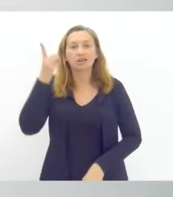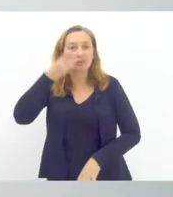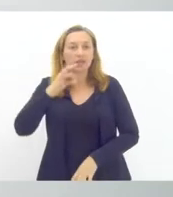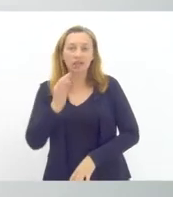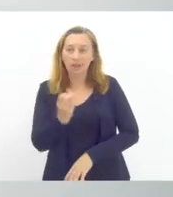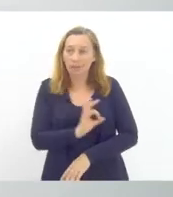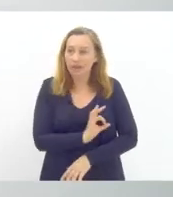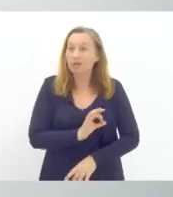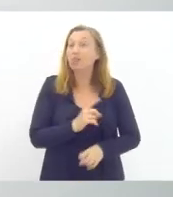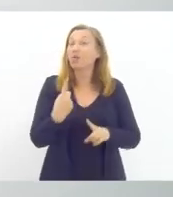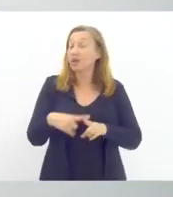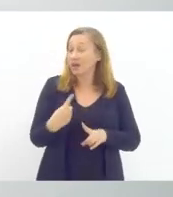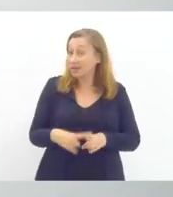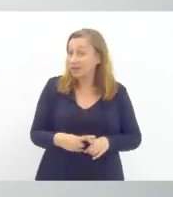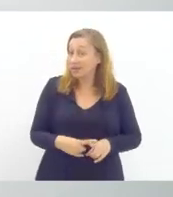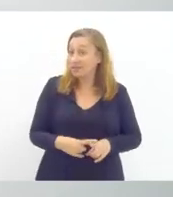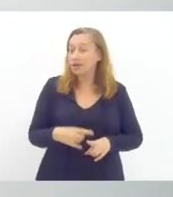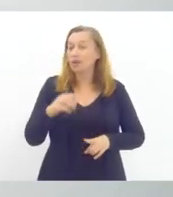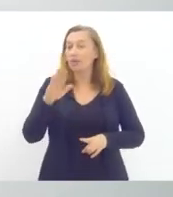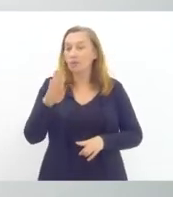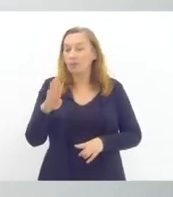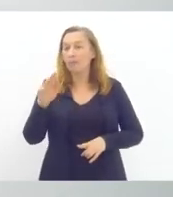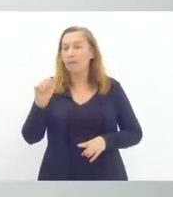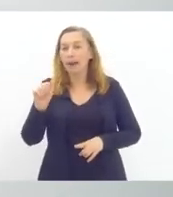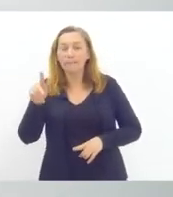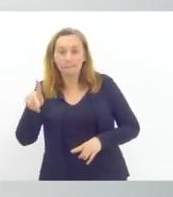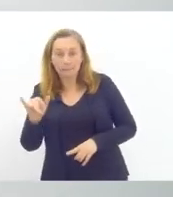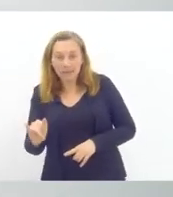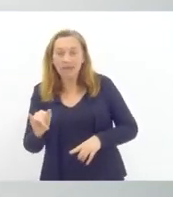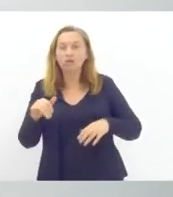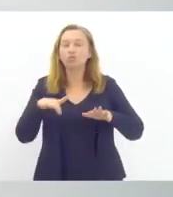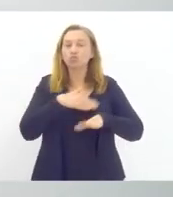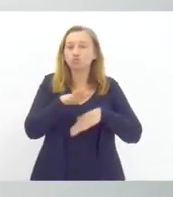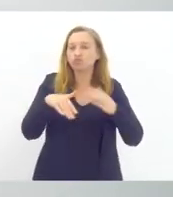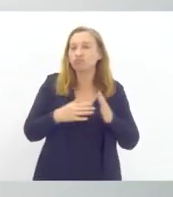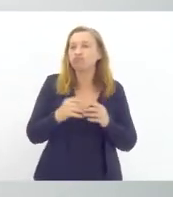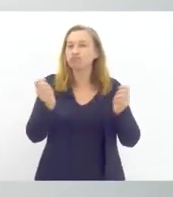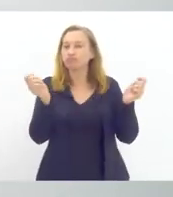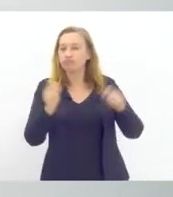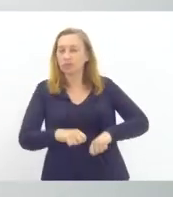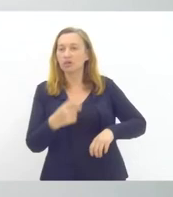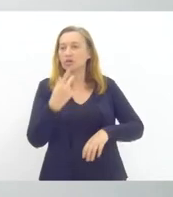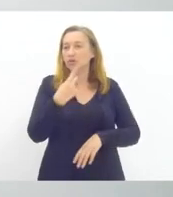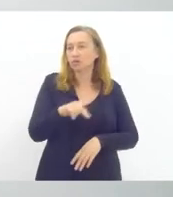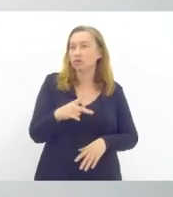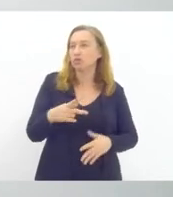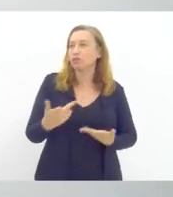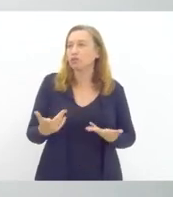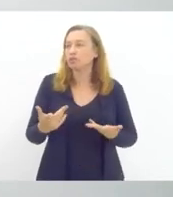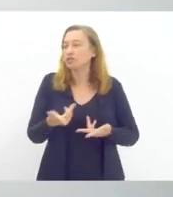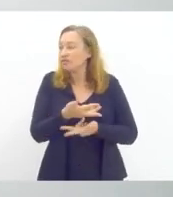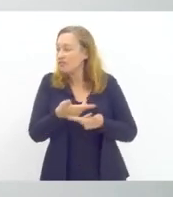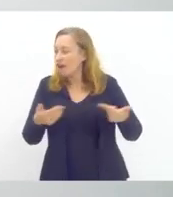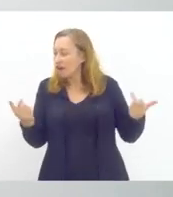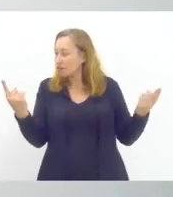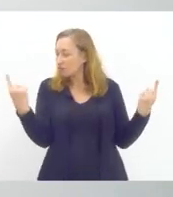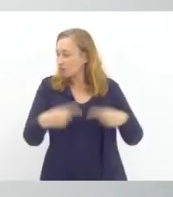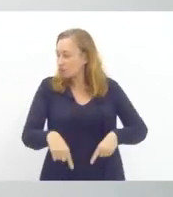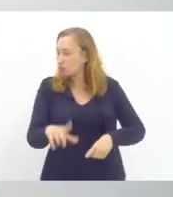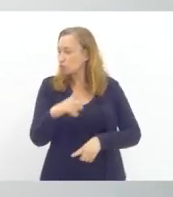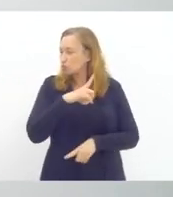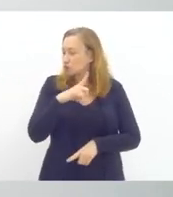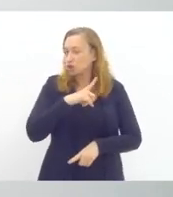porque o bap com toda sua competência prazer né passou por tantos desafios